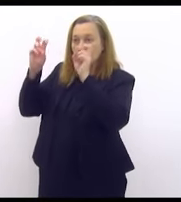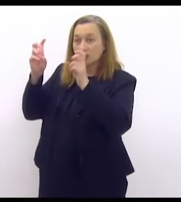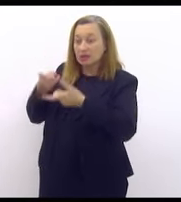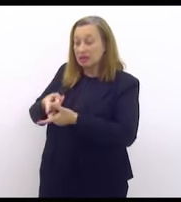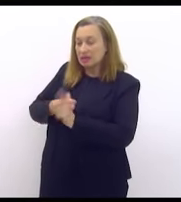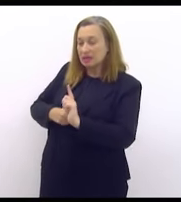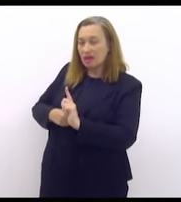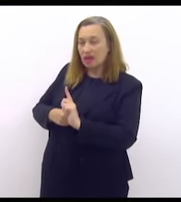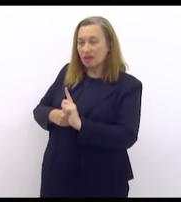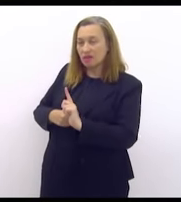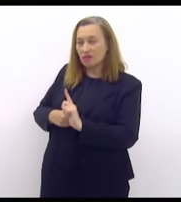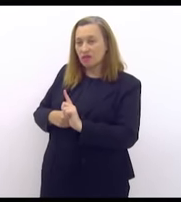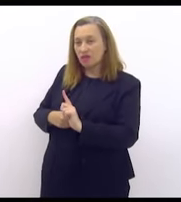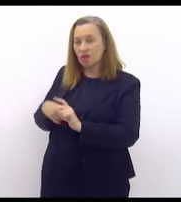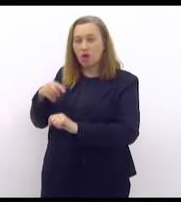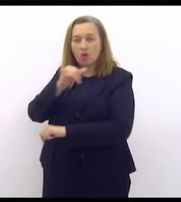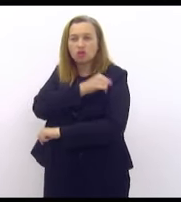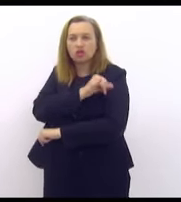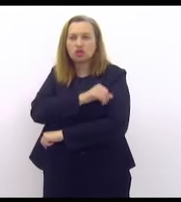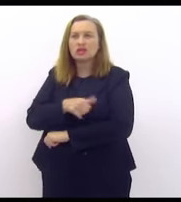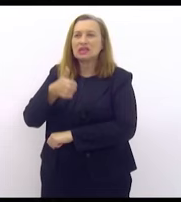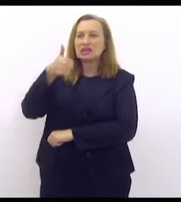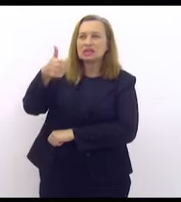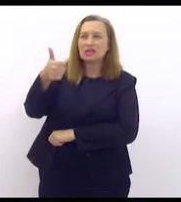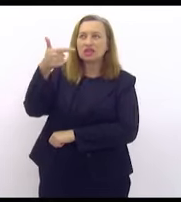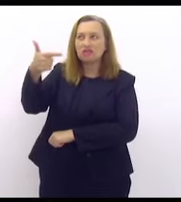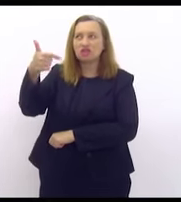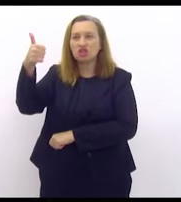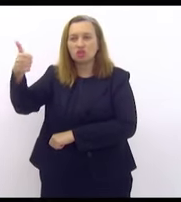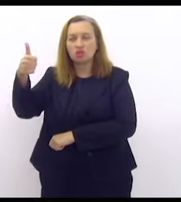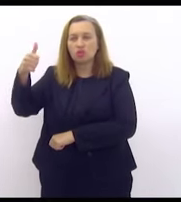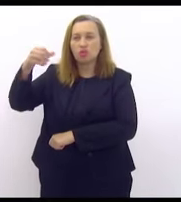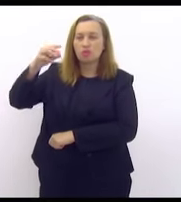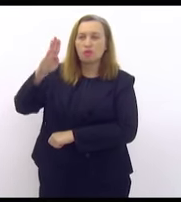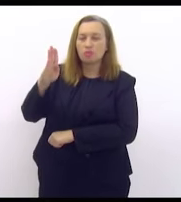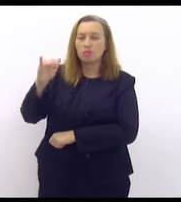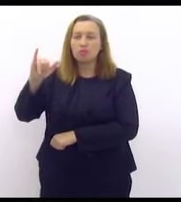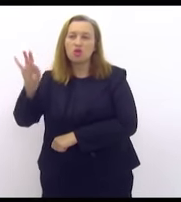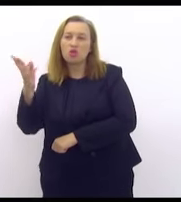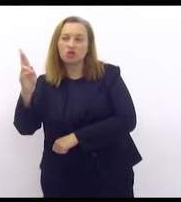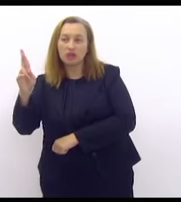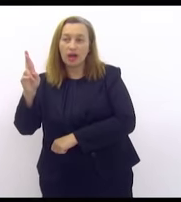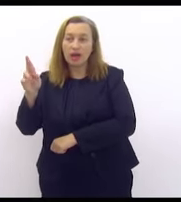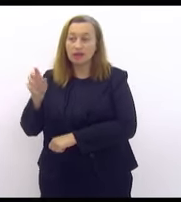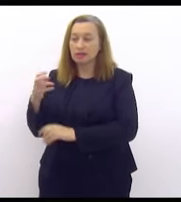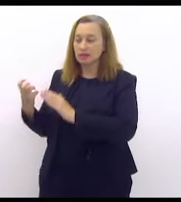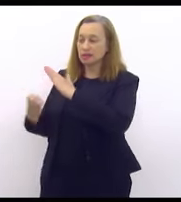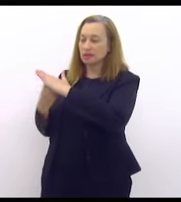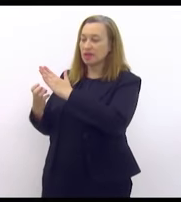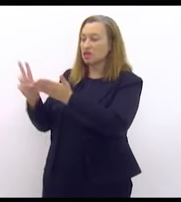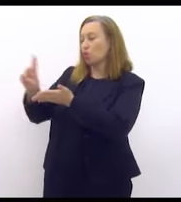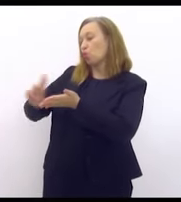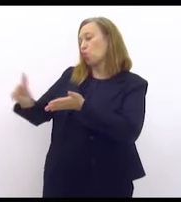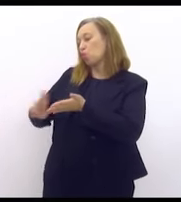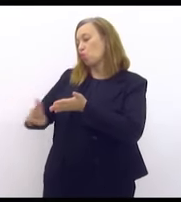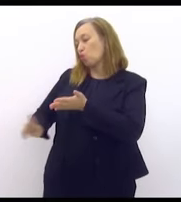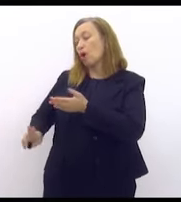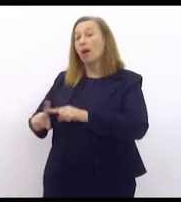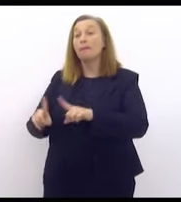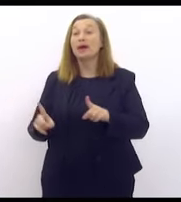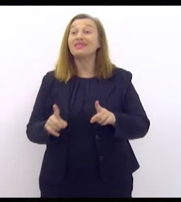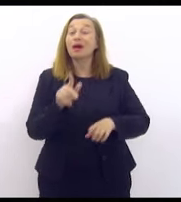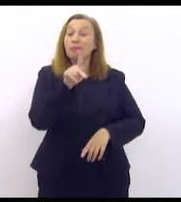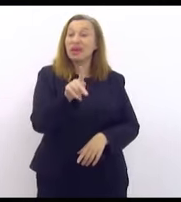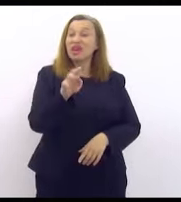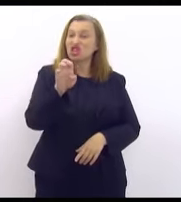Janeiro cerca de 121 bilhões de reais, essas empresas aqui, né? Só que a PGE acredita